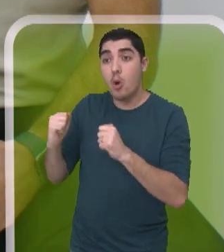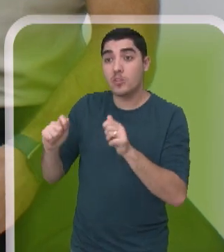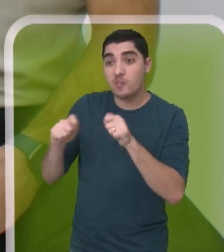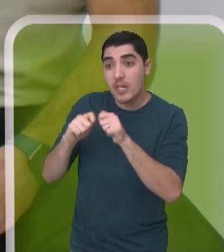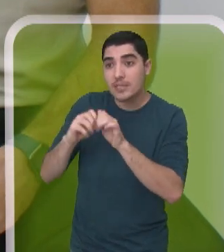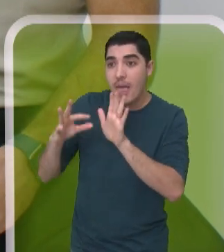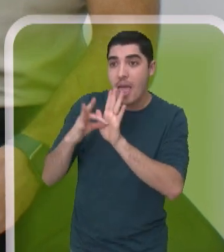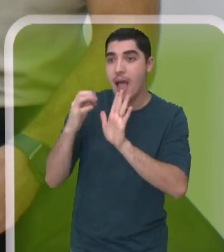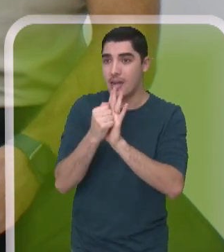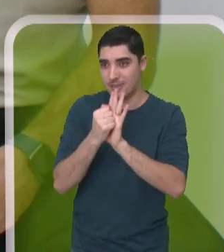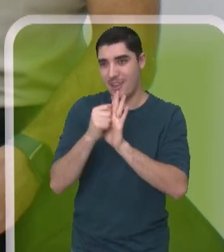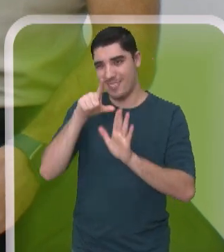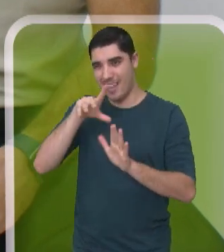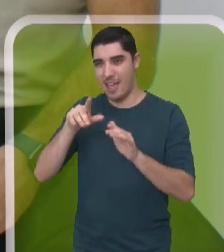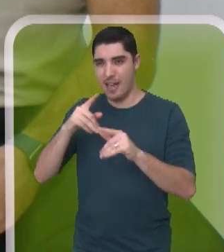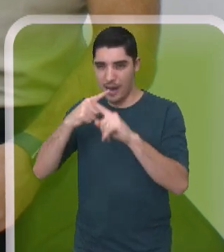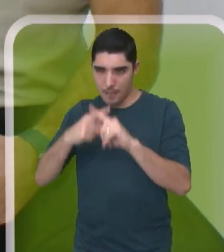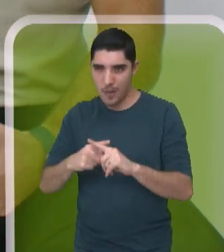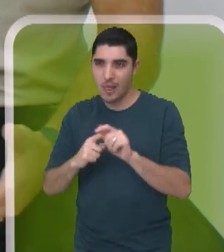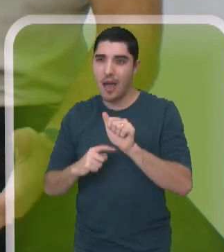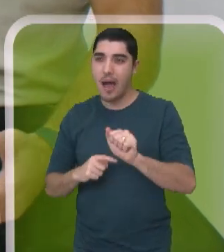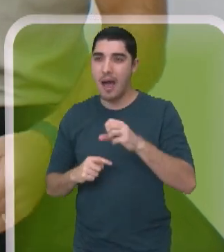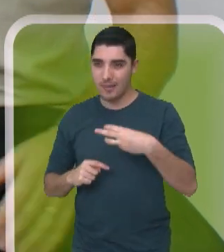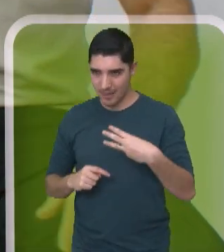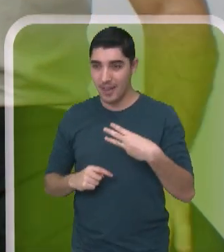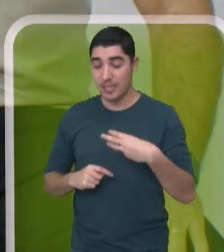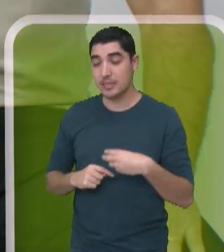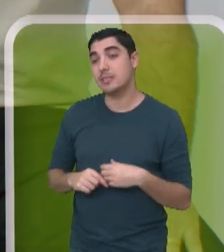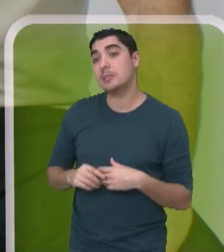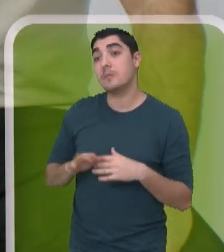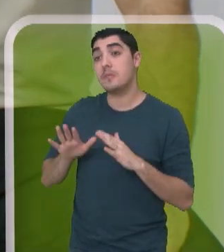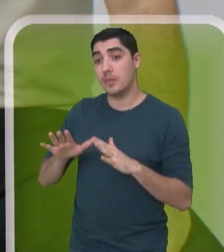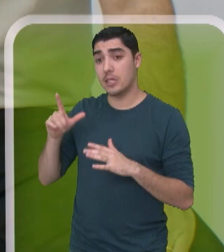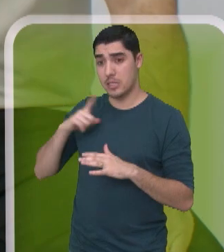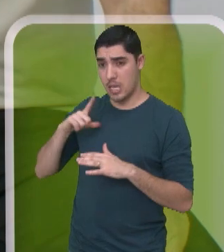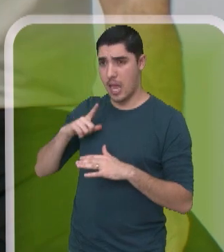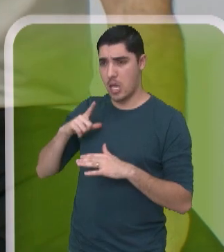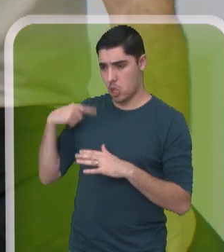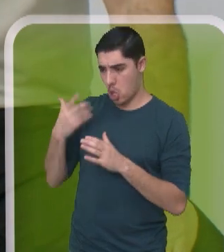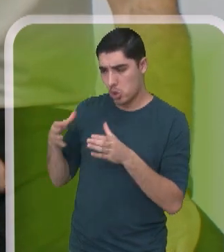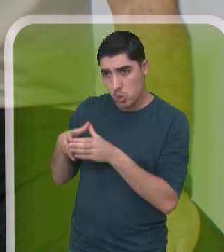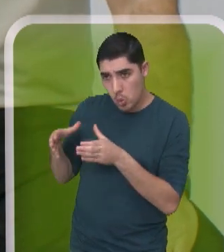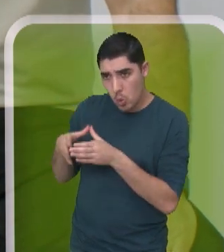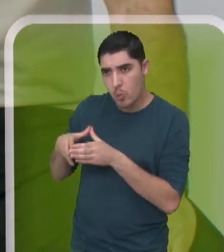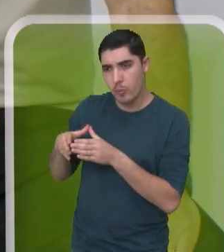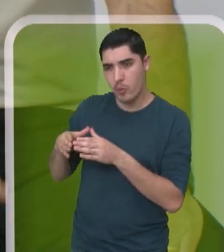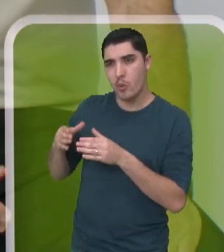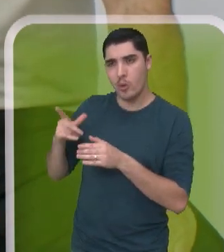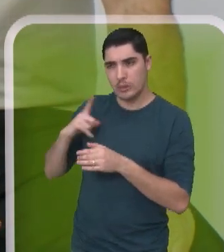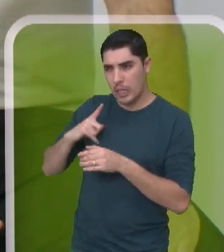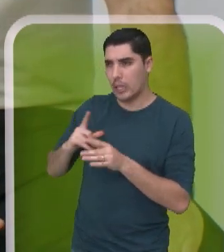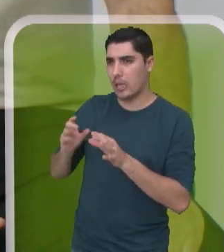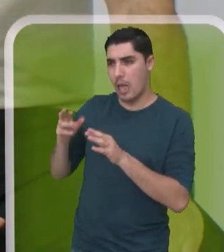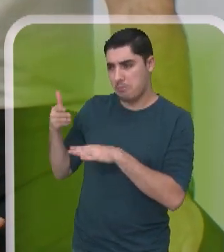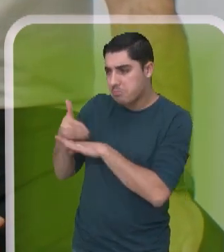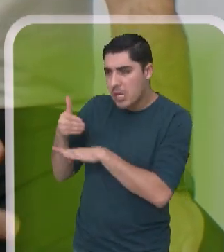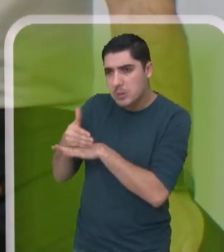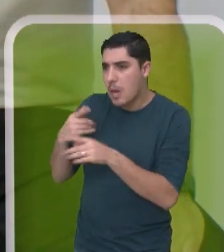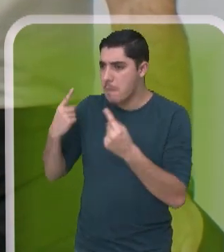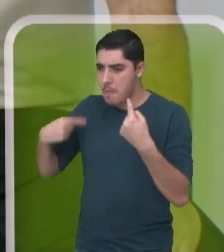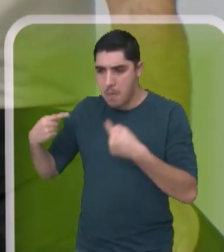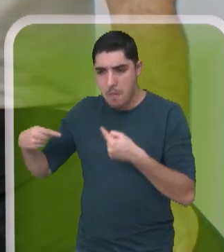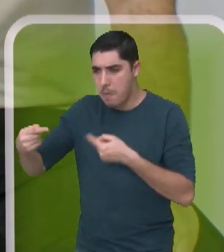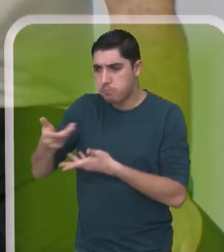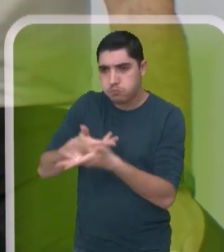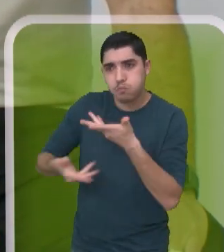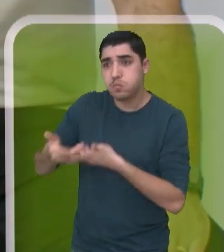é isso, né? Nós temos uma comissão que tem participado ativamente nessas contratações, nessa discussão, né? Dentro da